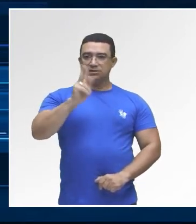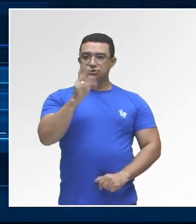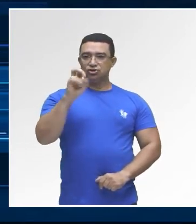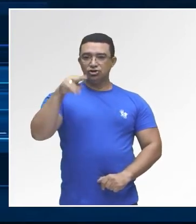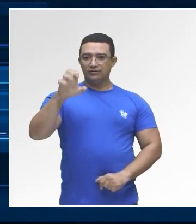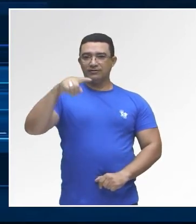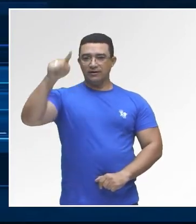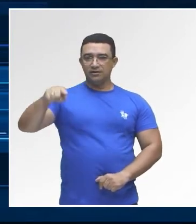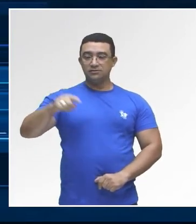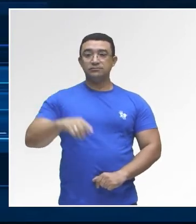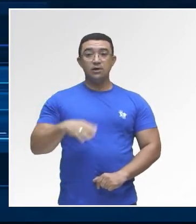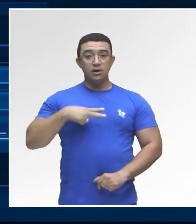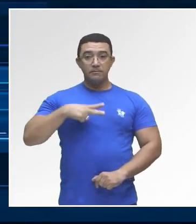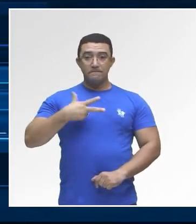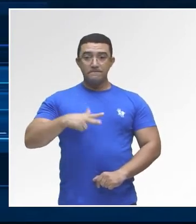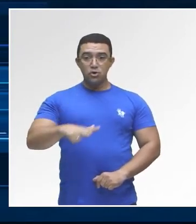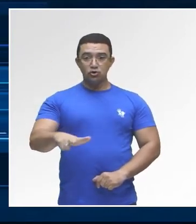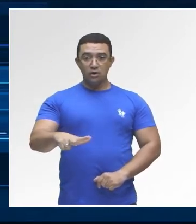Portugal,